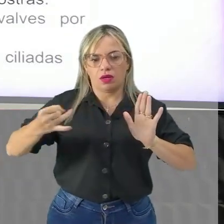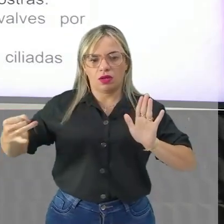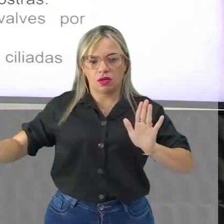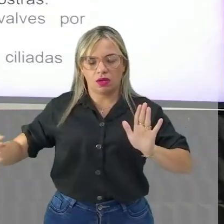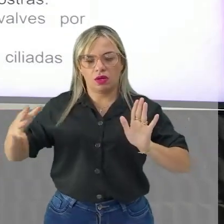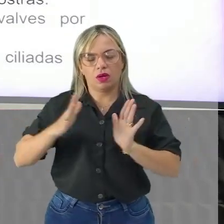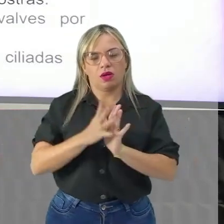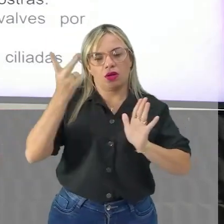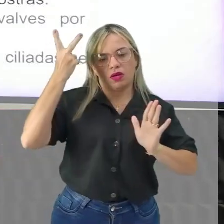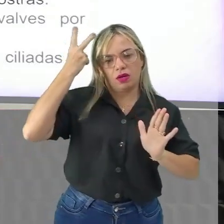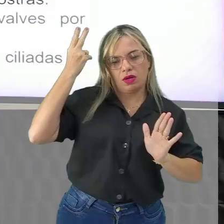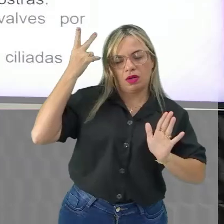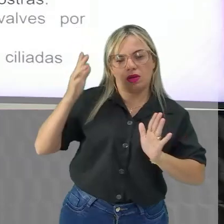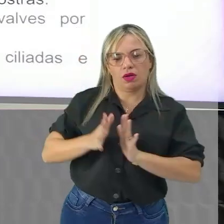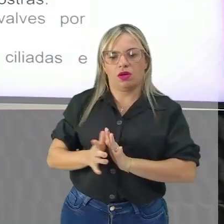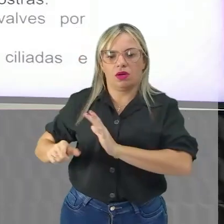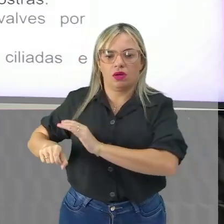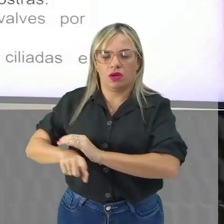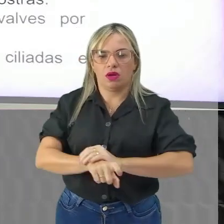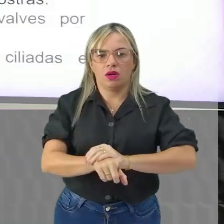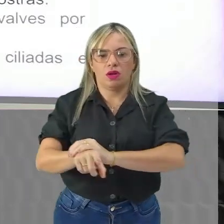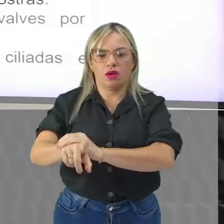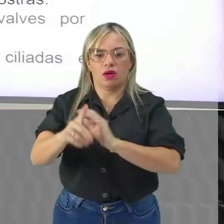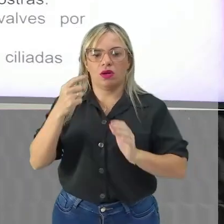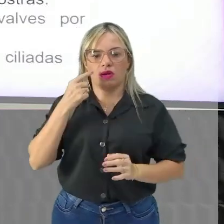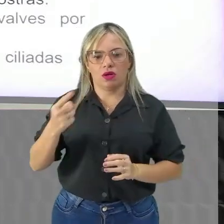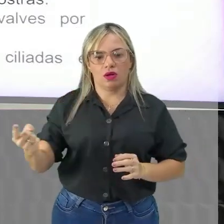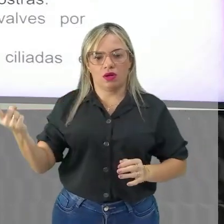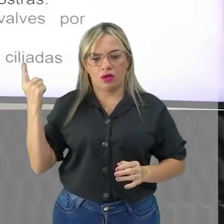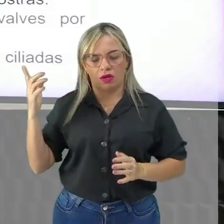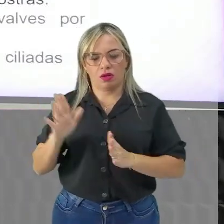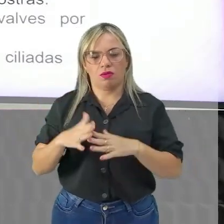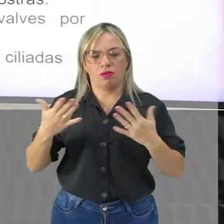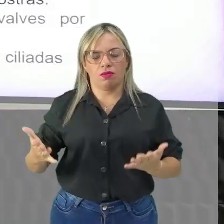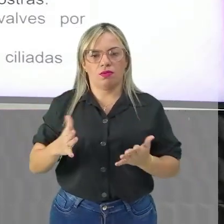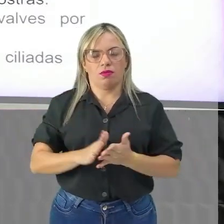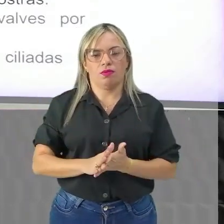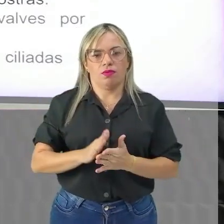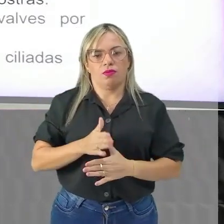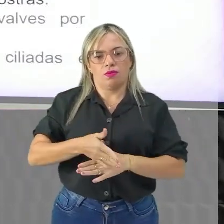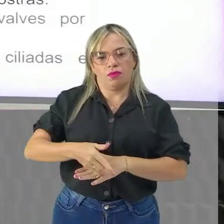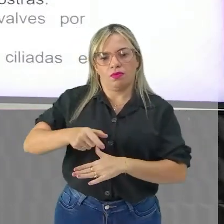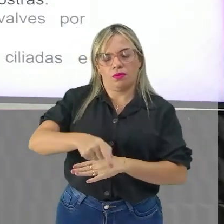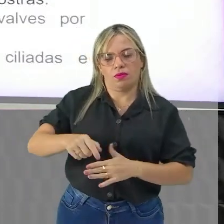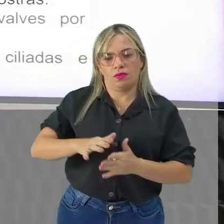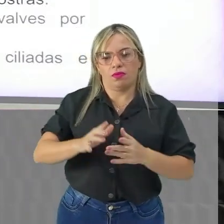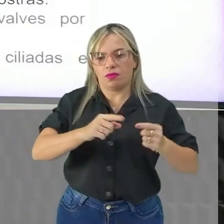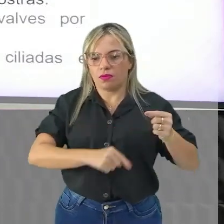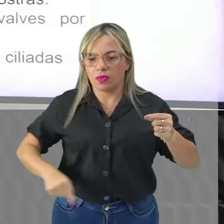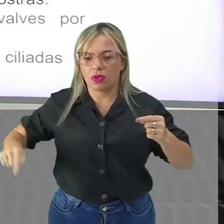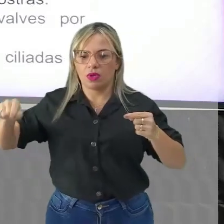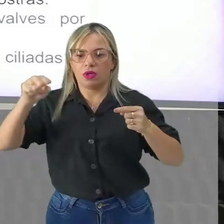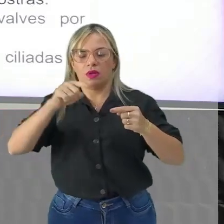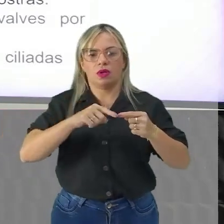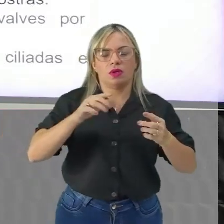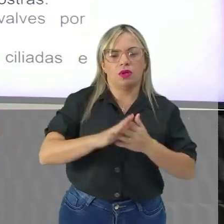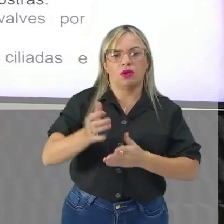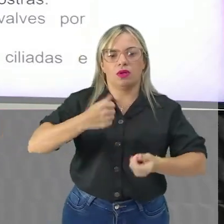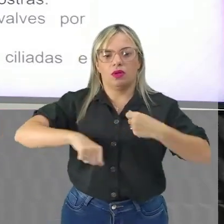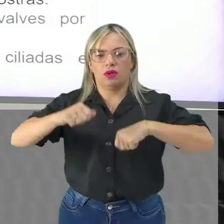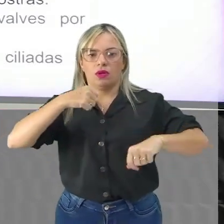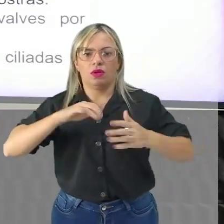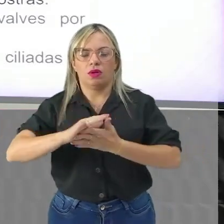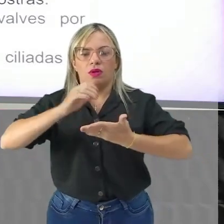os moluscos. Então, o sarnambi é um molusco que participa desse ciclo econômico aí, né, que ajuda no sustento